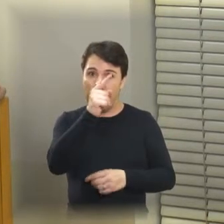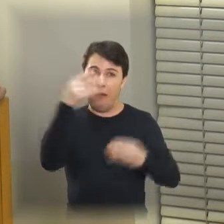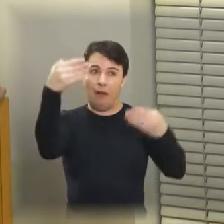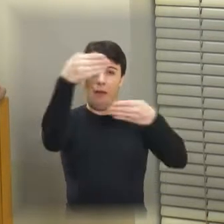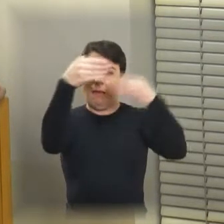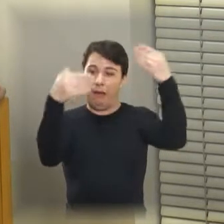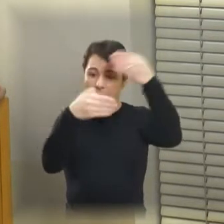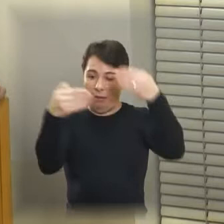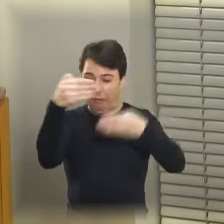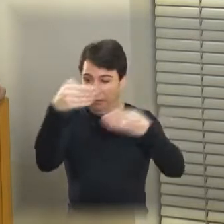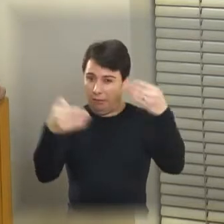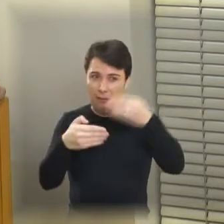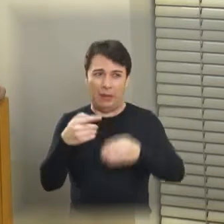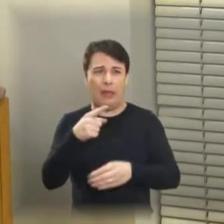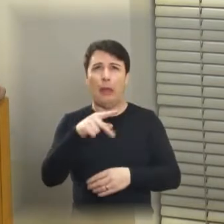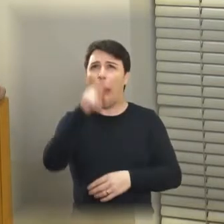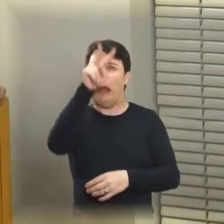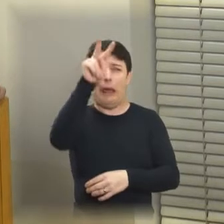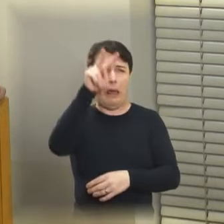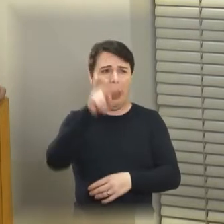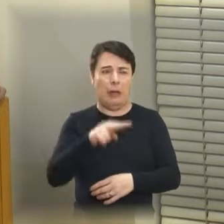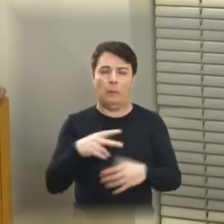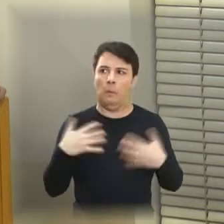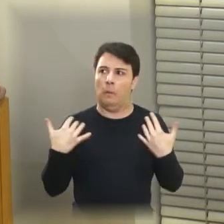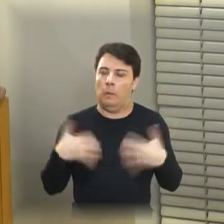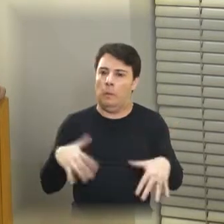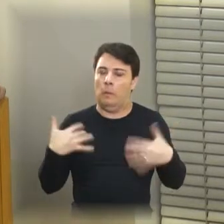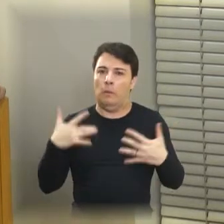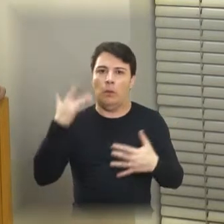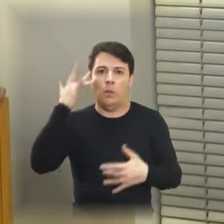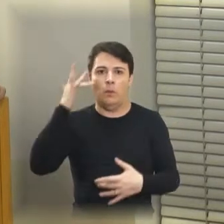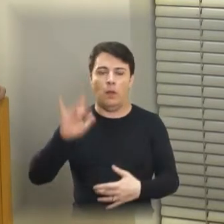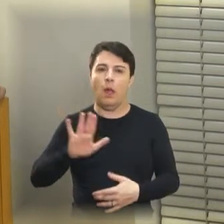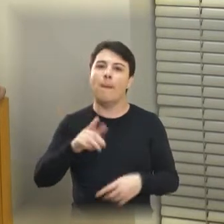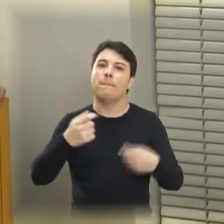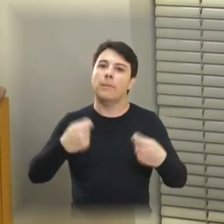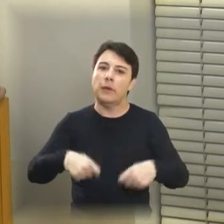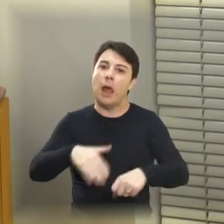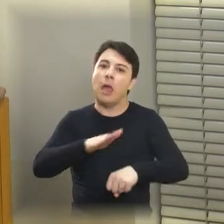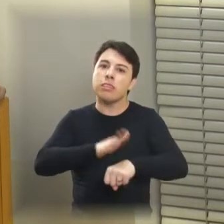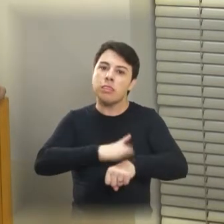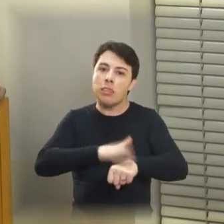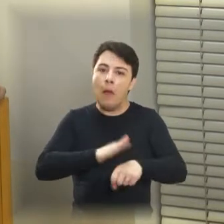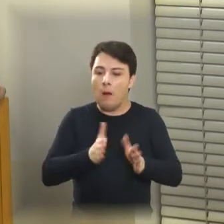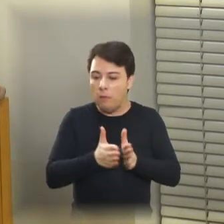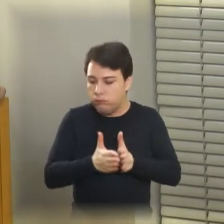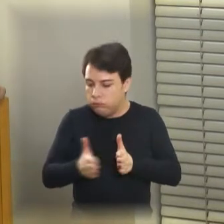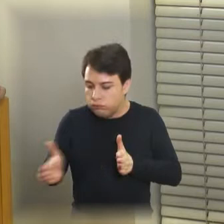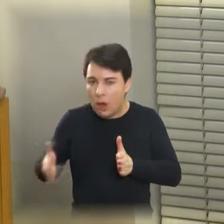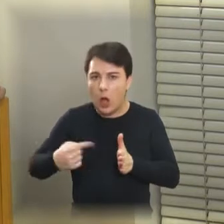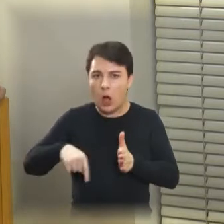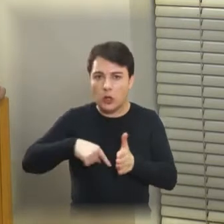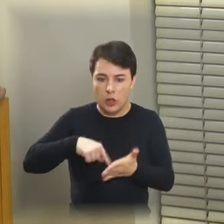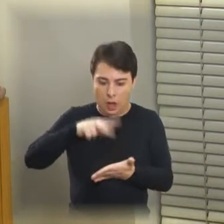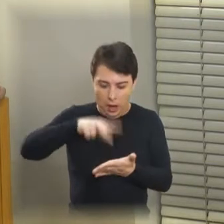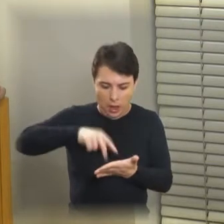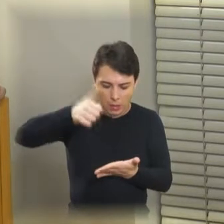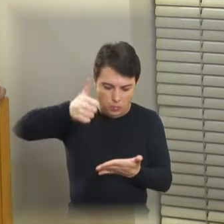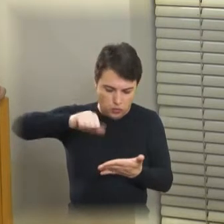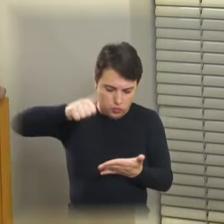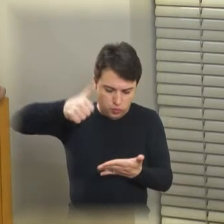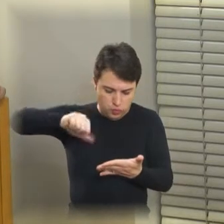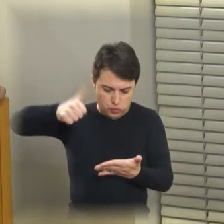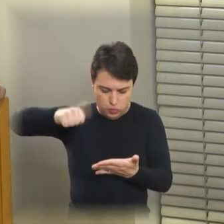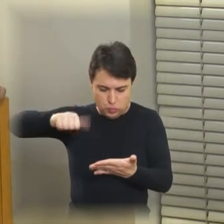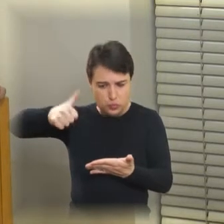que ZOP, aí, não sei o quê. Então, vai precisar ter tempo exatamente para analisar, para ponderar,